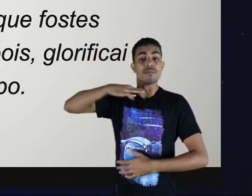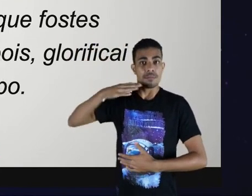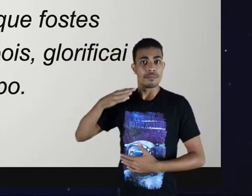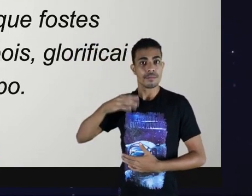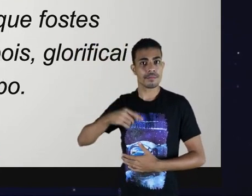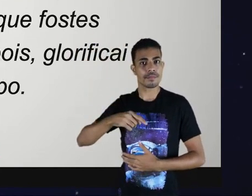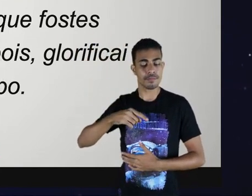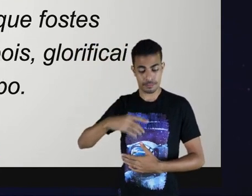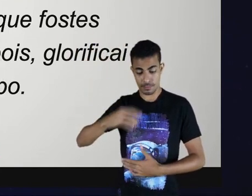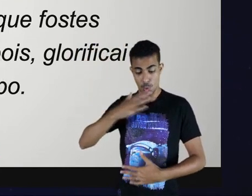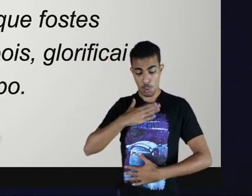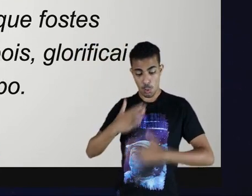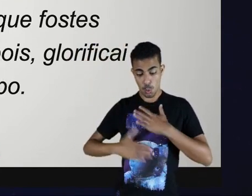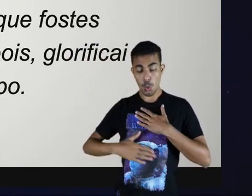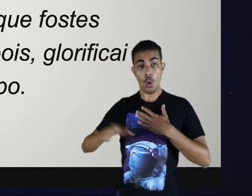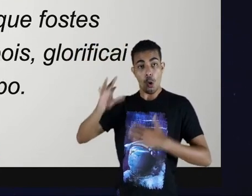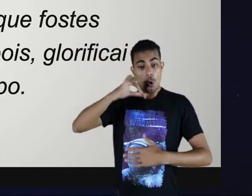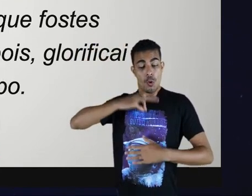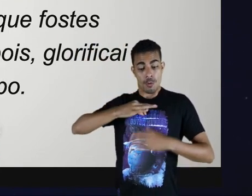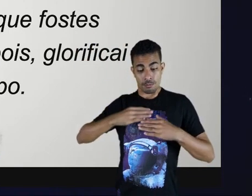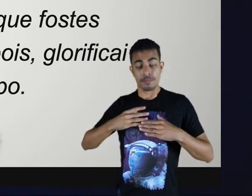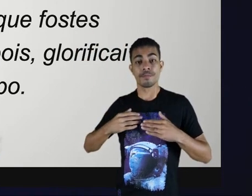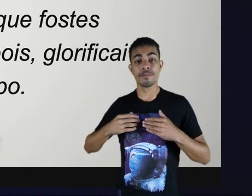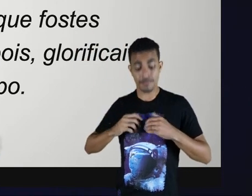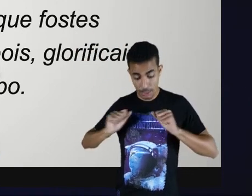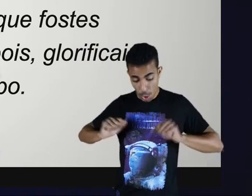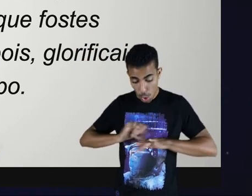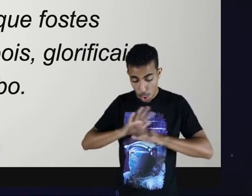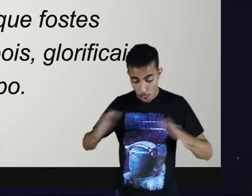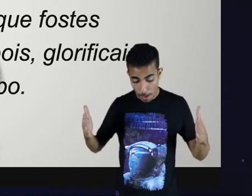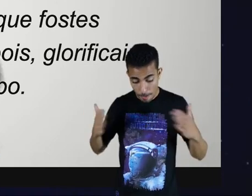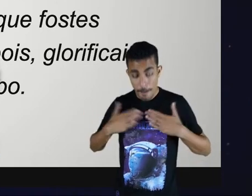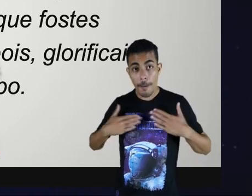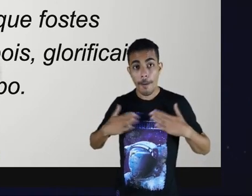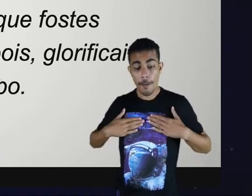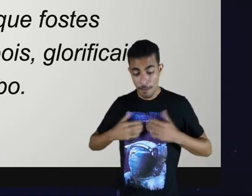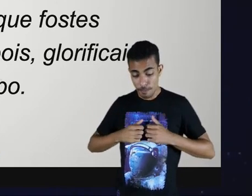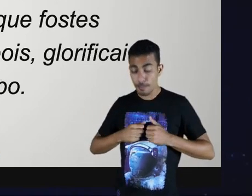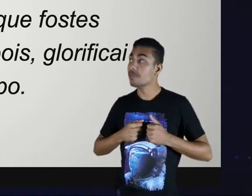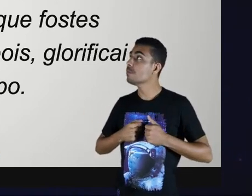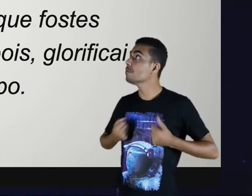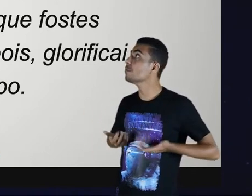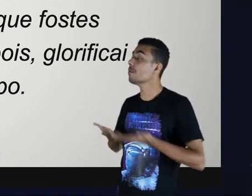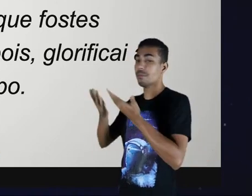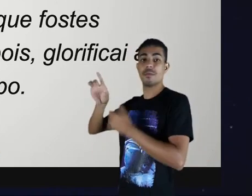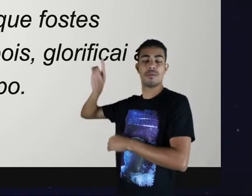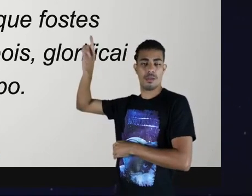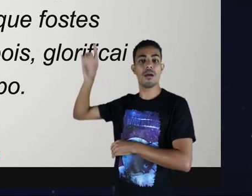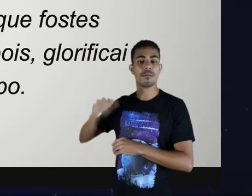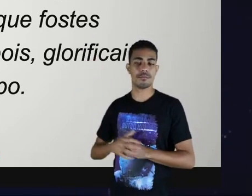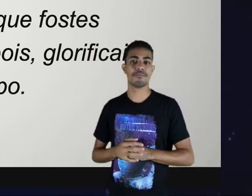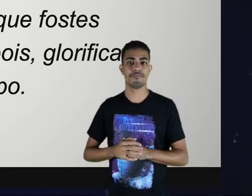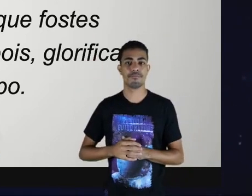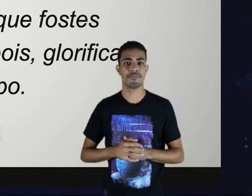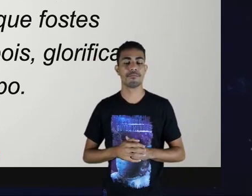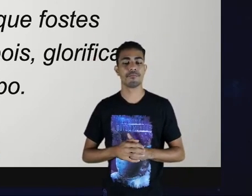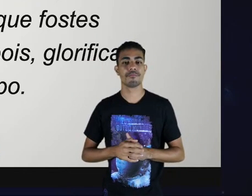o santuário do Espírito Santo, diz no final: glorificai a Deus no vosso corpo.